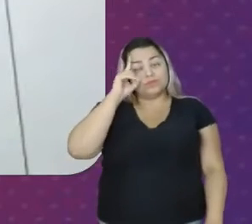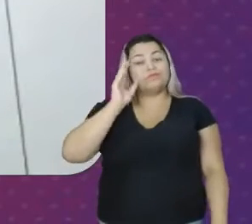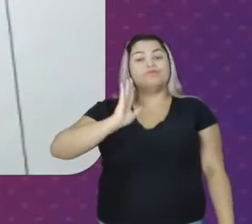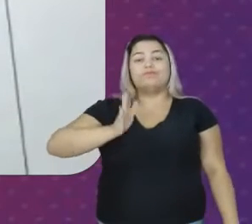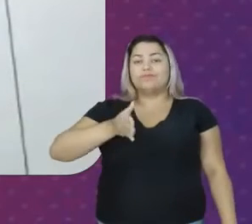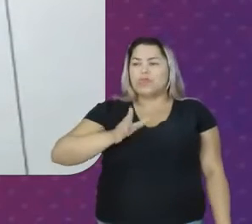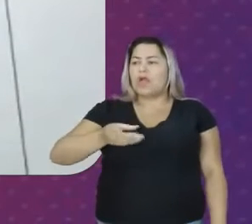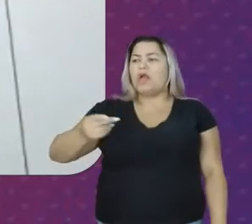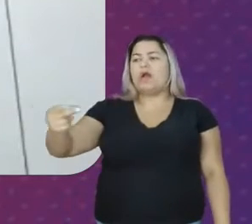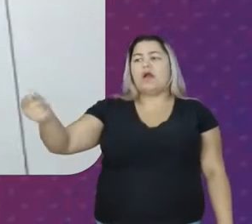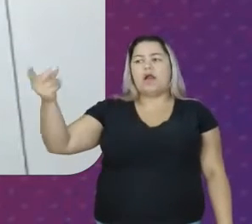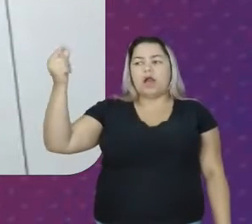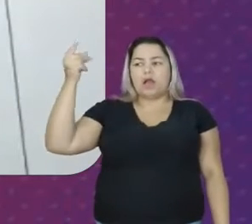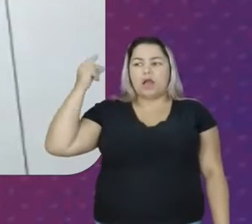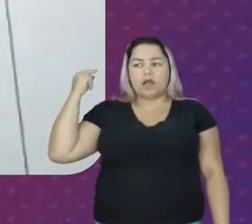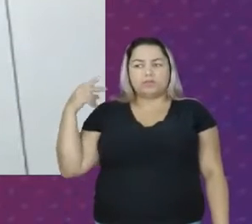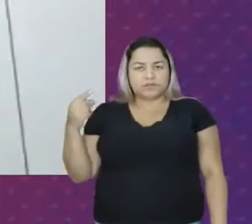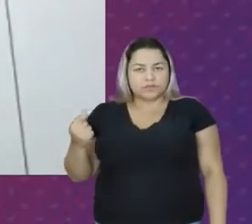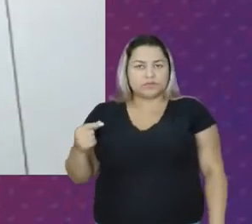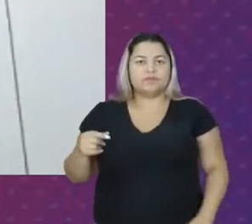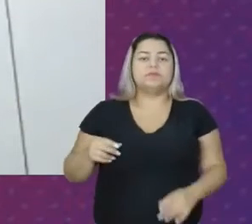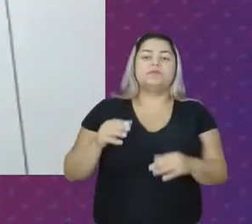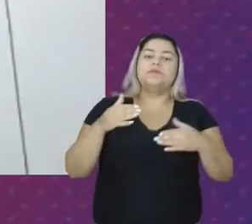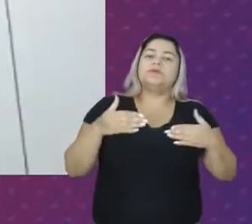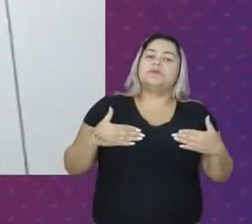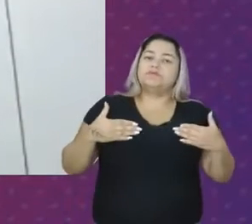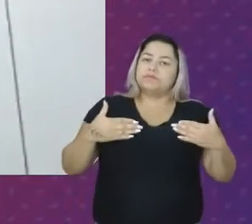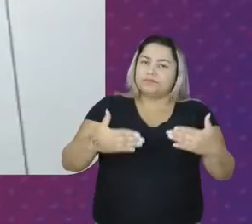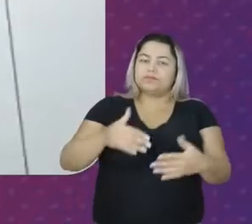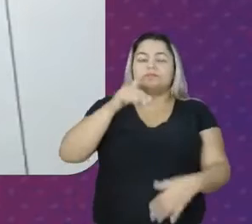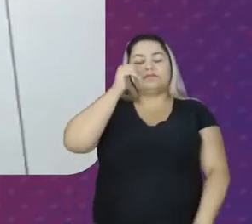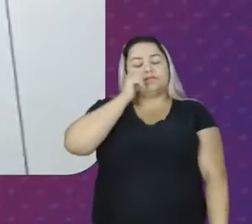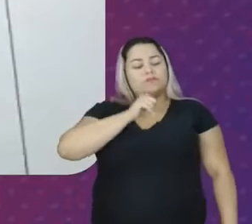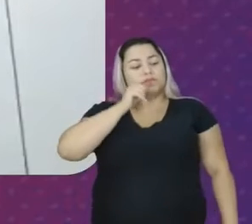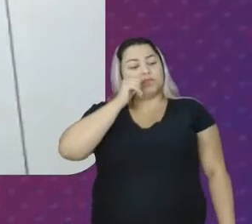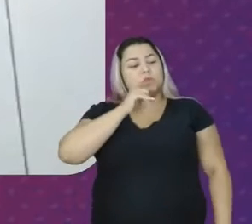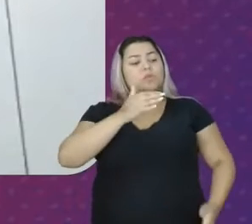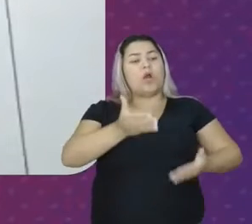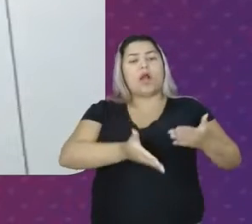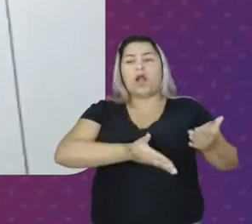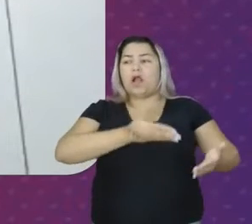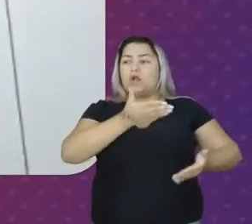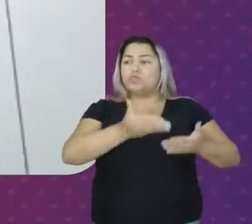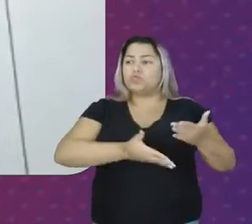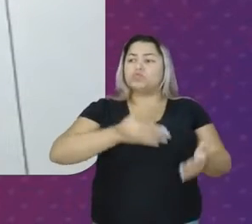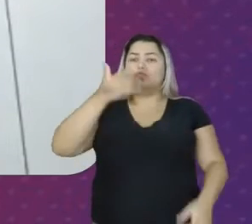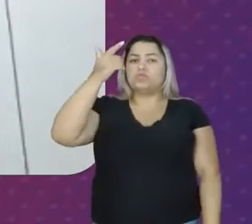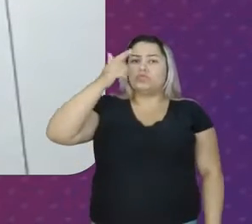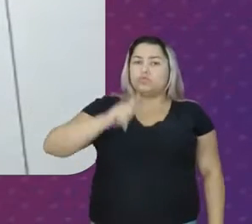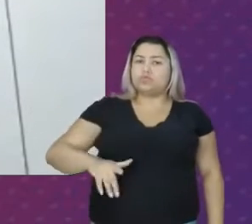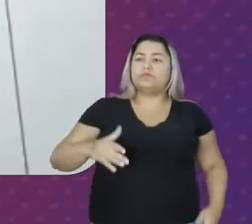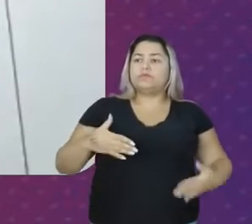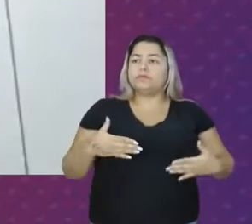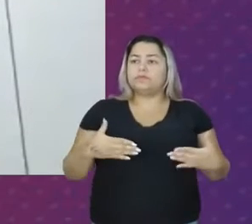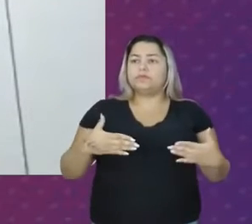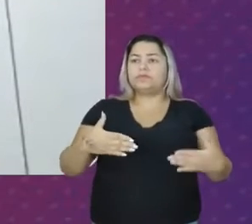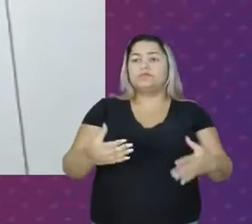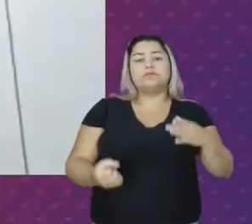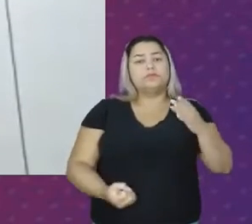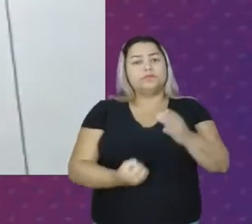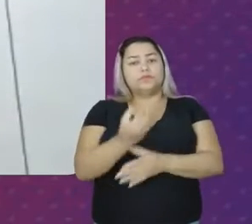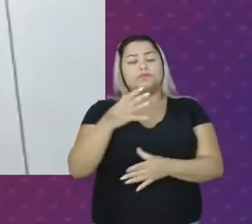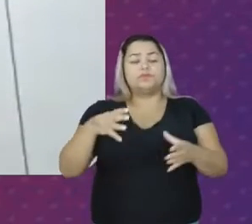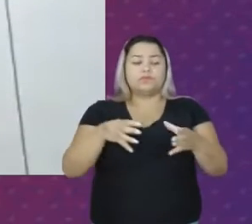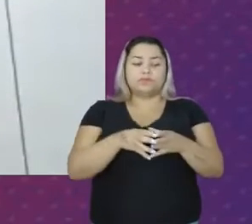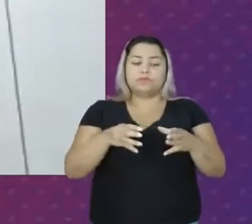há muito tempo, que o Ministério das Mulheres tomou a iniciativa de, juntamente com outros ministérios, criar o Grupo